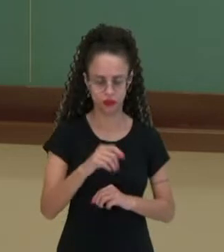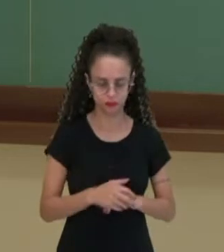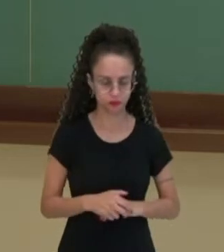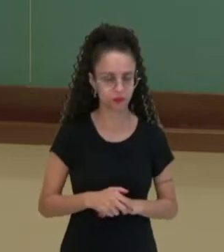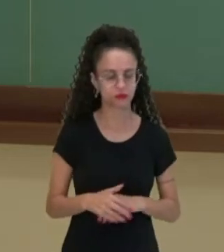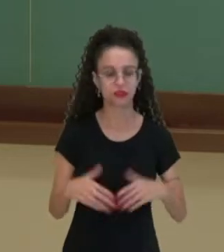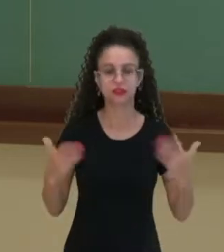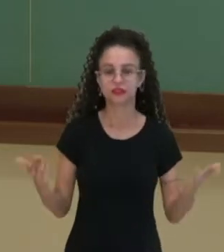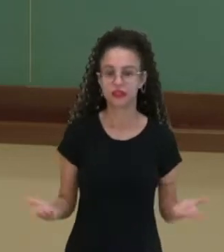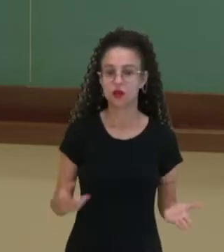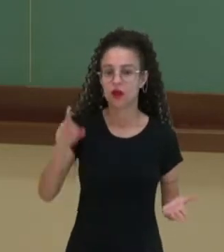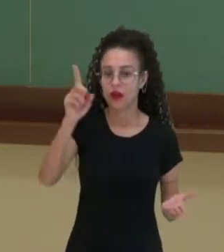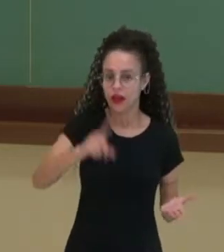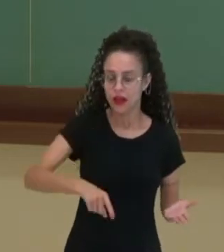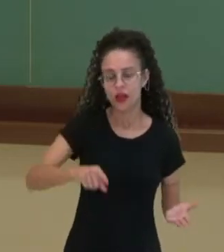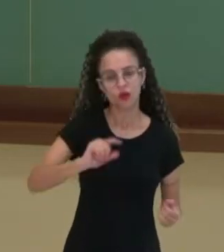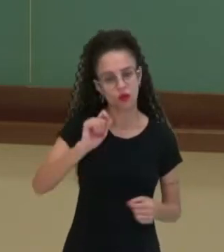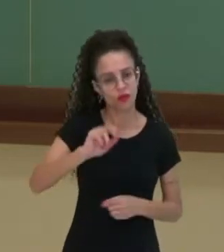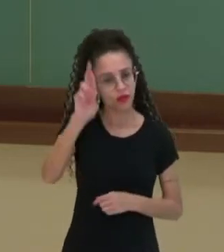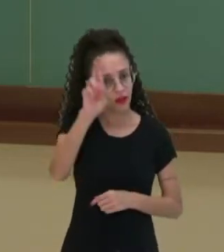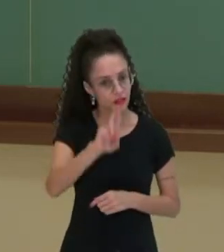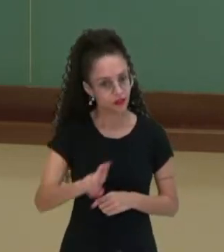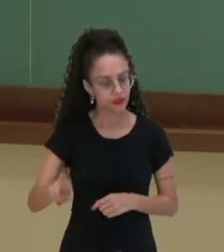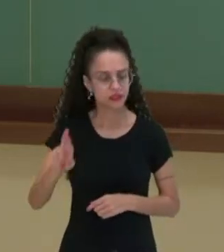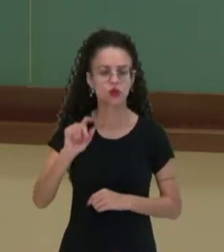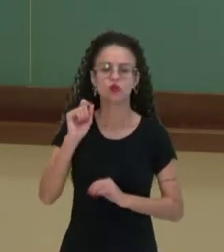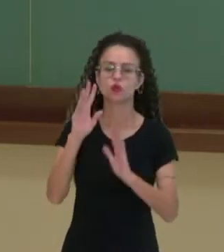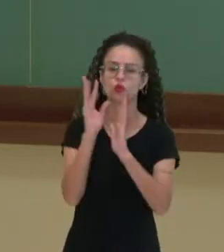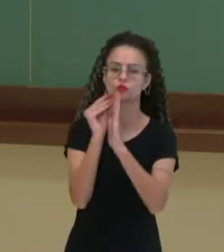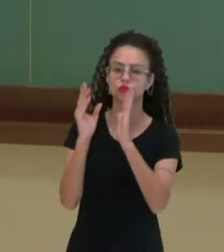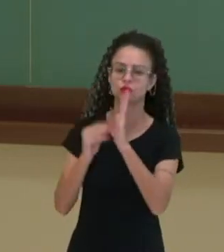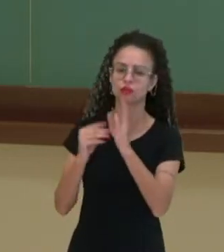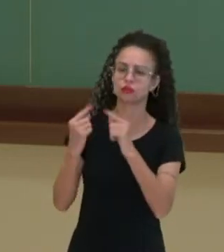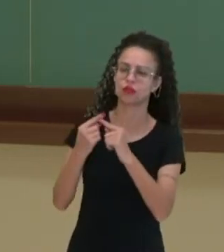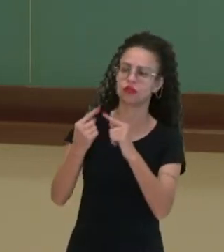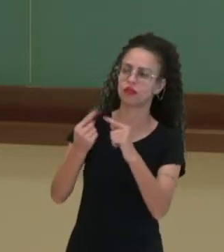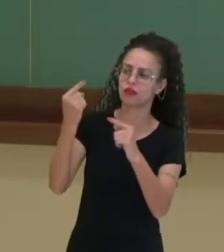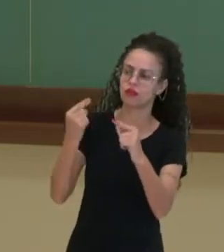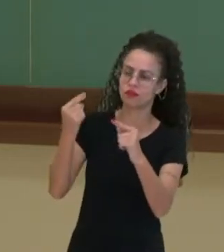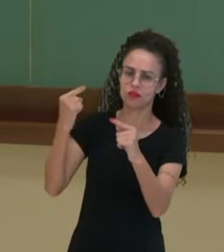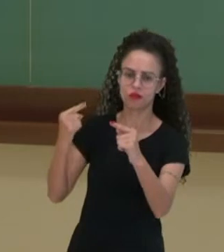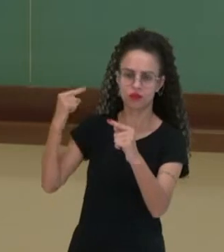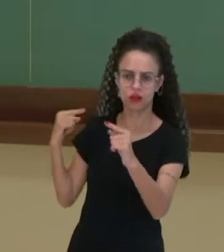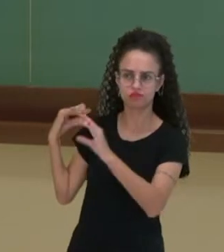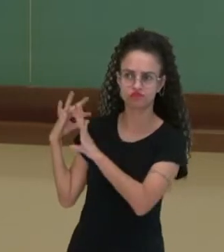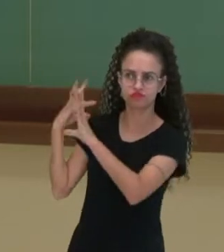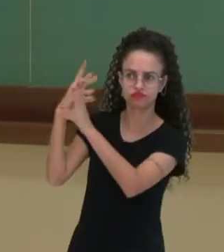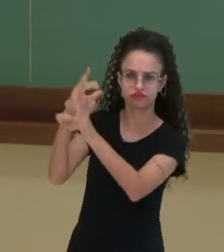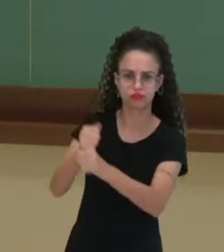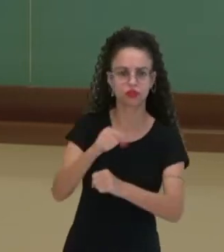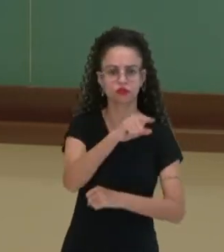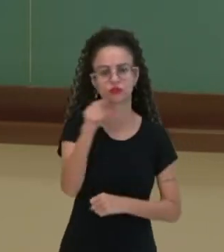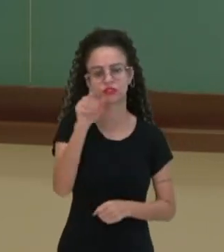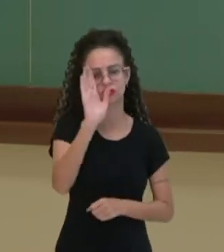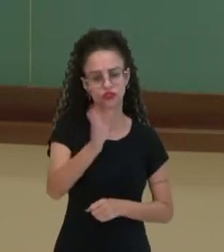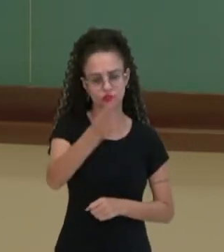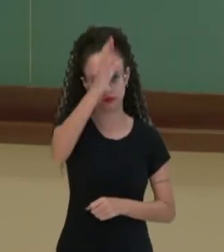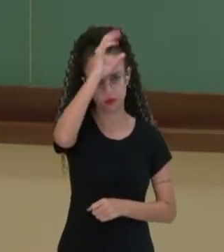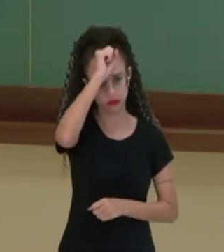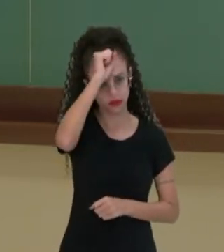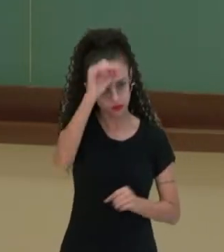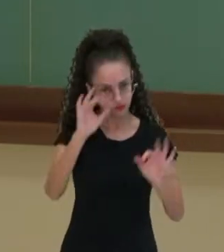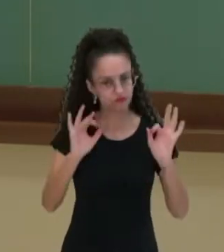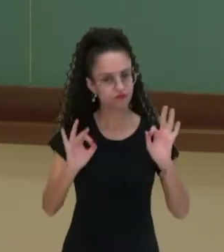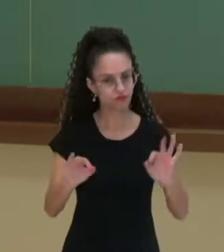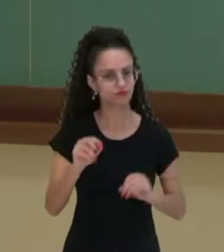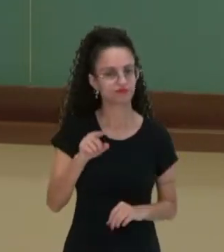vamos então resgatar, nós vamos retomar tudo aquilo que você já aprendeu, isso mesmo!